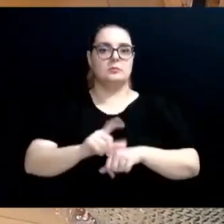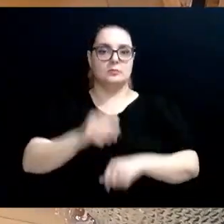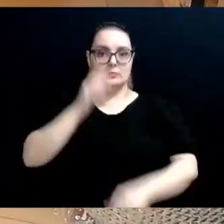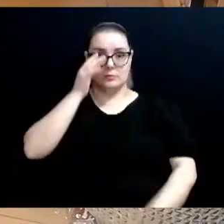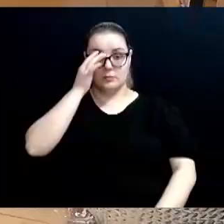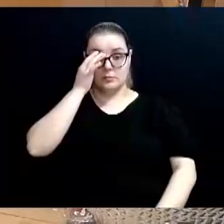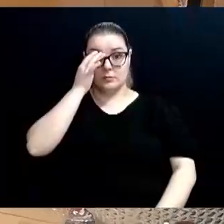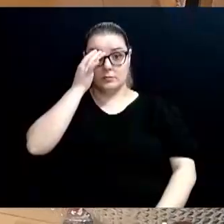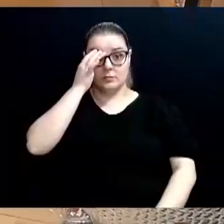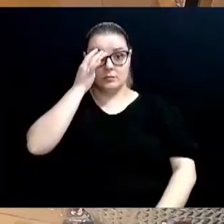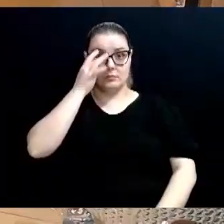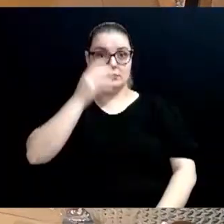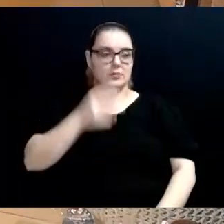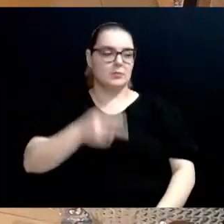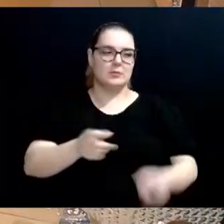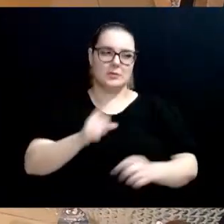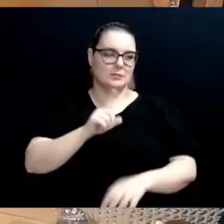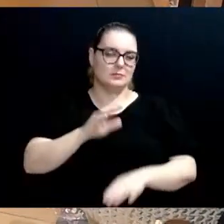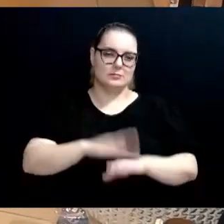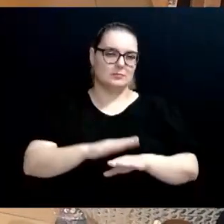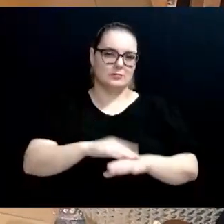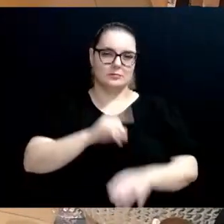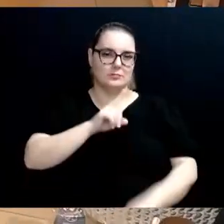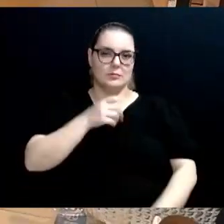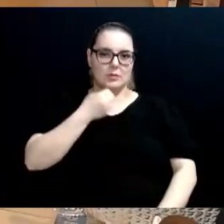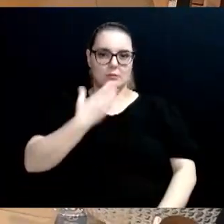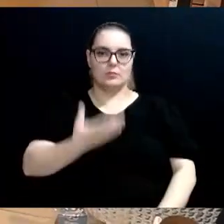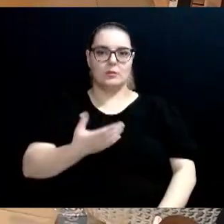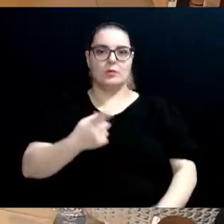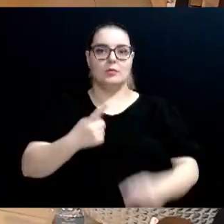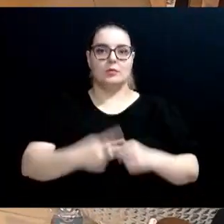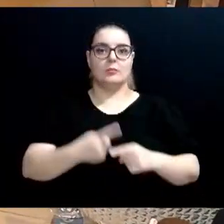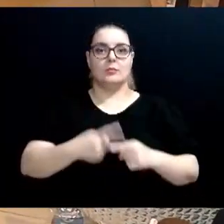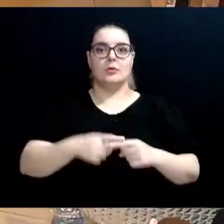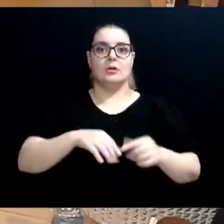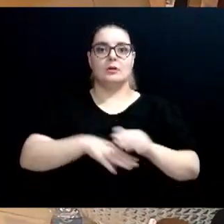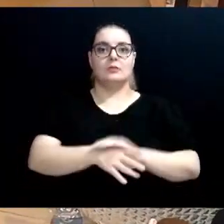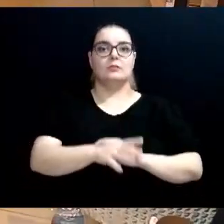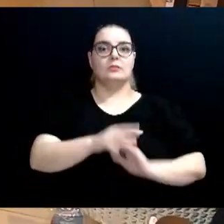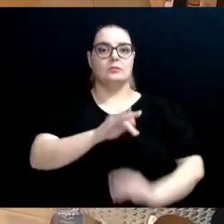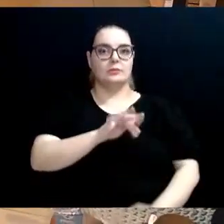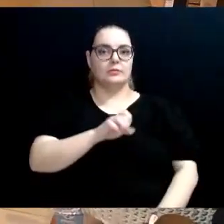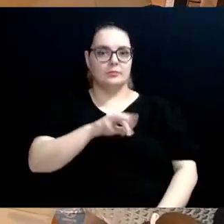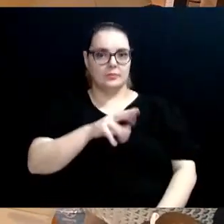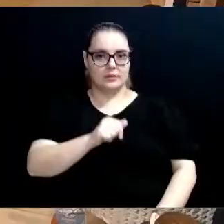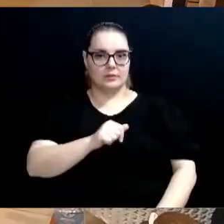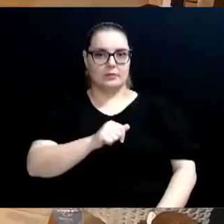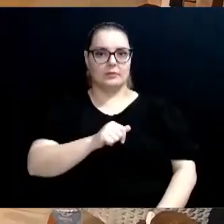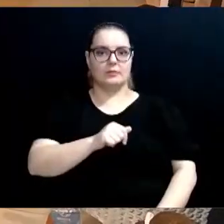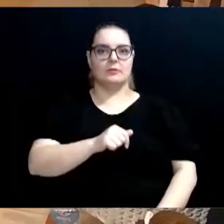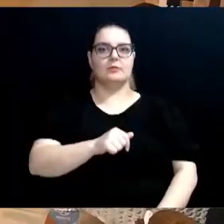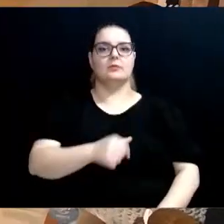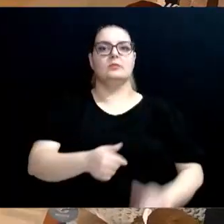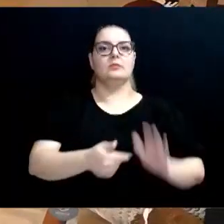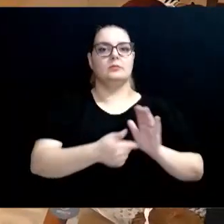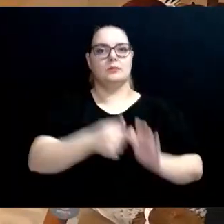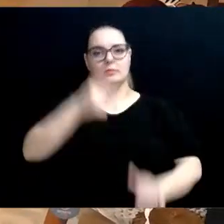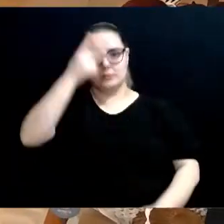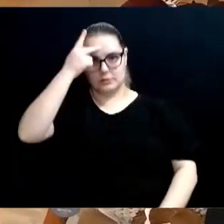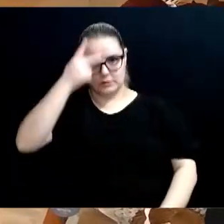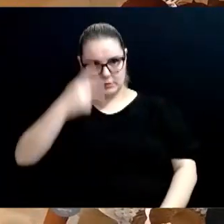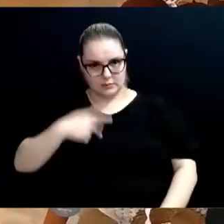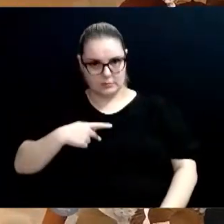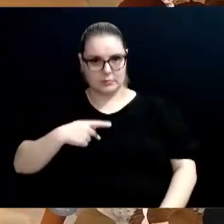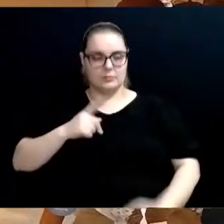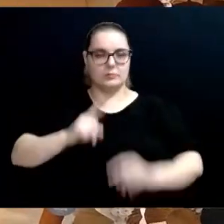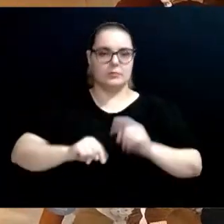para trabalharem nas lojas. Mas a gente percebeu que não funcionava, porque eles tinham o hábito da feira, de